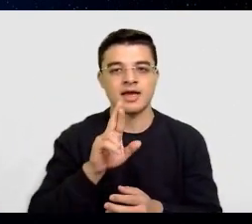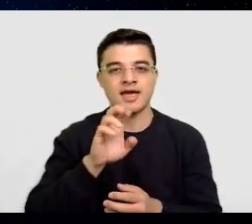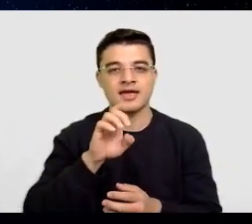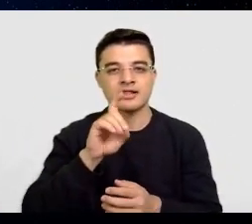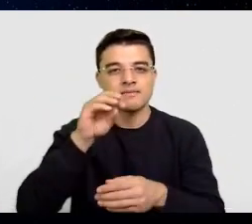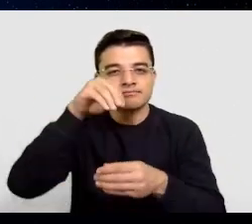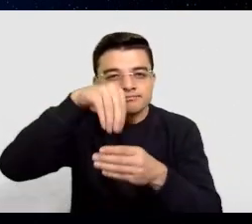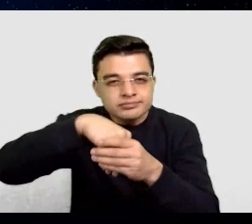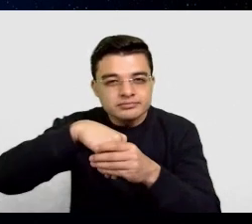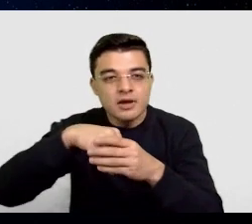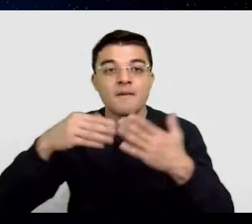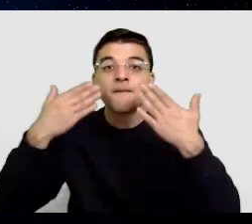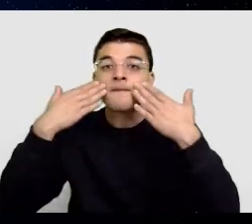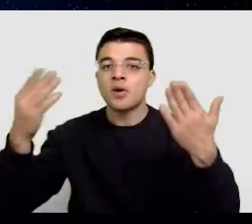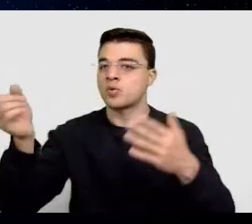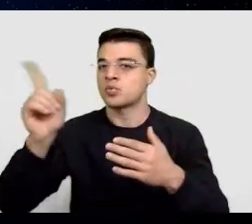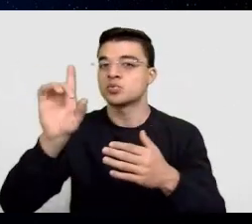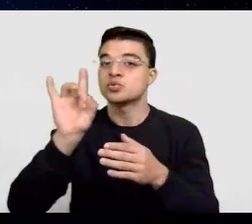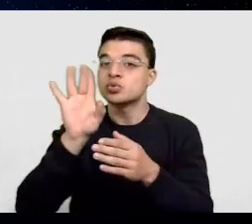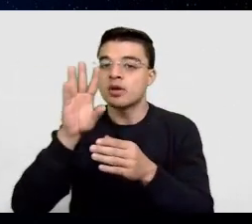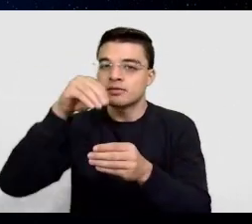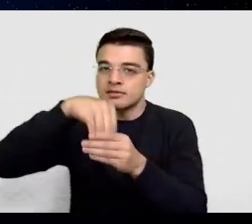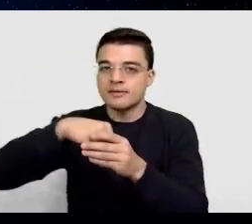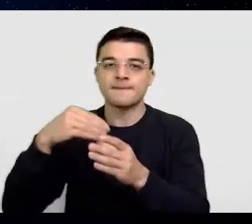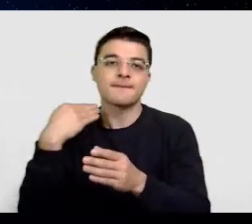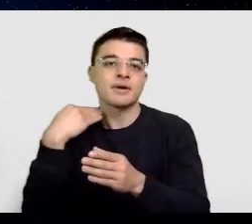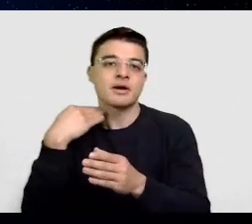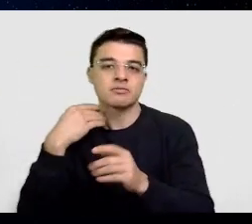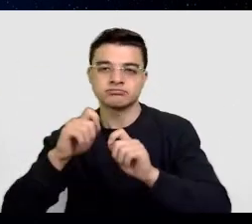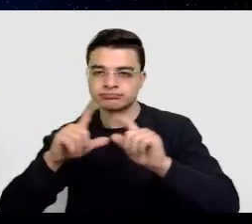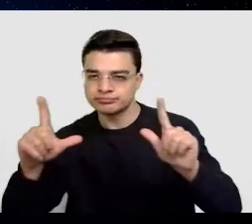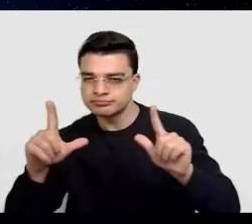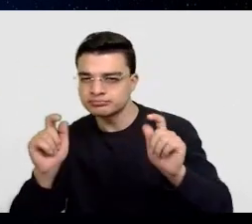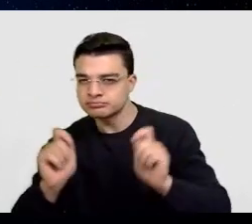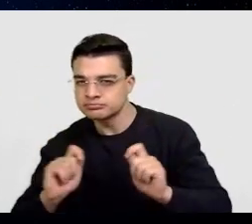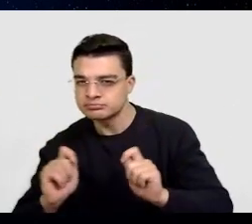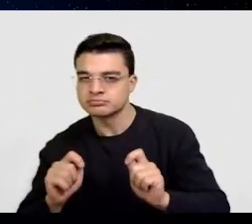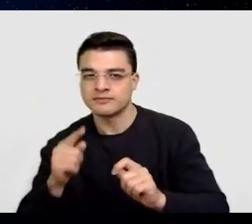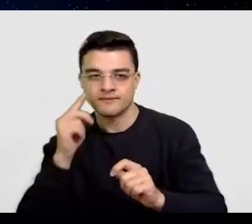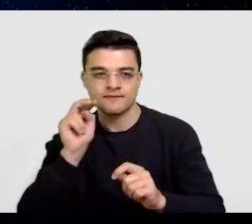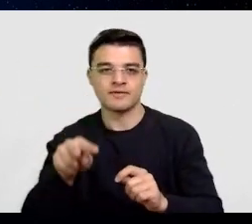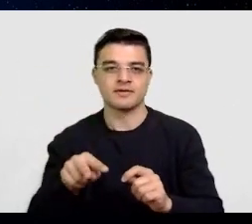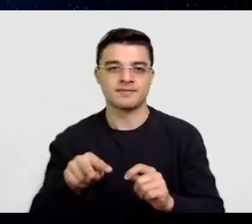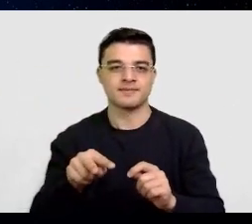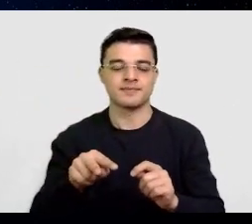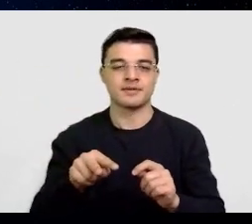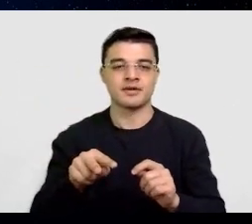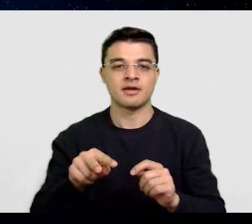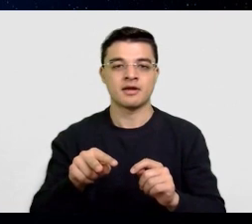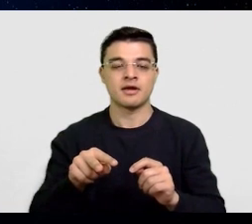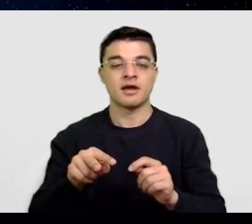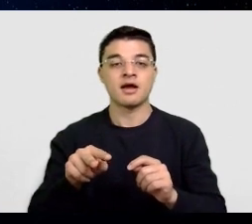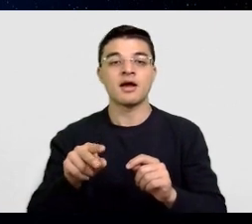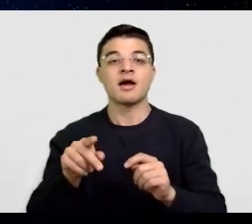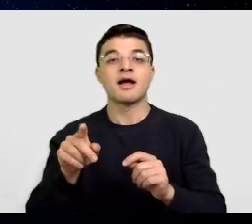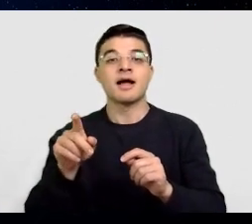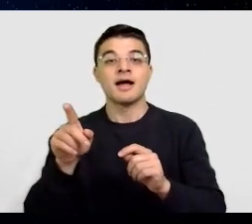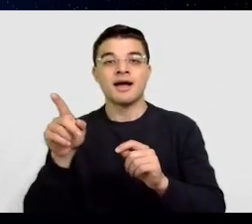exposto. Somente o servidor do banco tem essa comunicação. O que eu vou fazer aqui, no caso, é subir um servidor